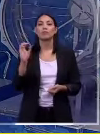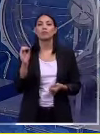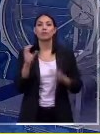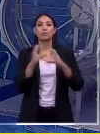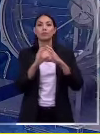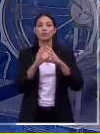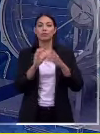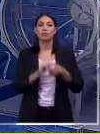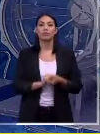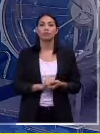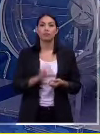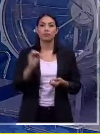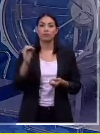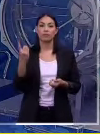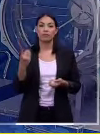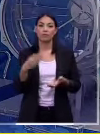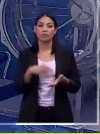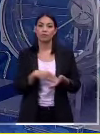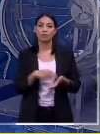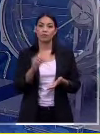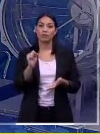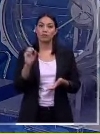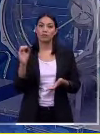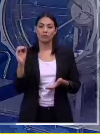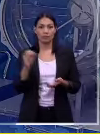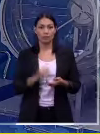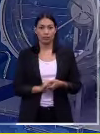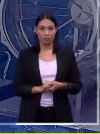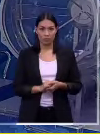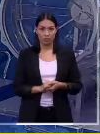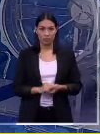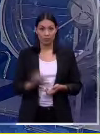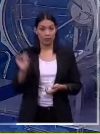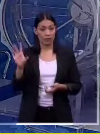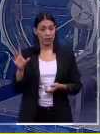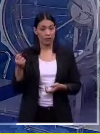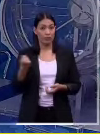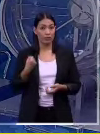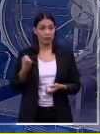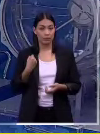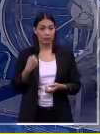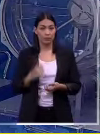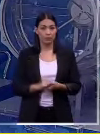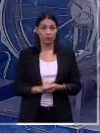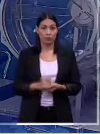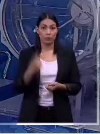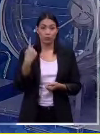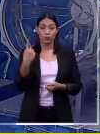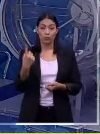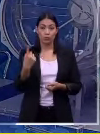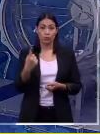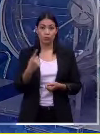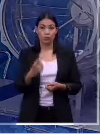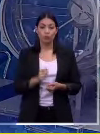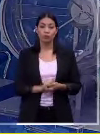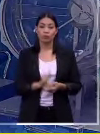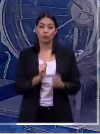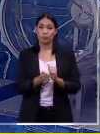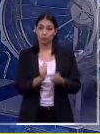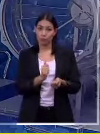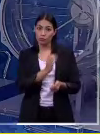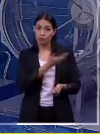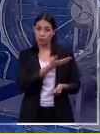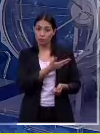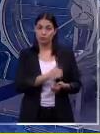bolas, numeradas de 0 a 80. Lembrando que cada número corresponde a um time de futebol, conforme a tabela de